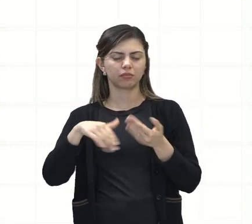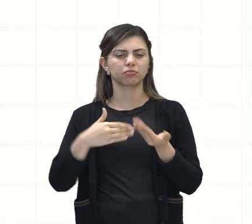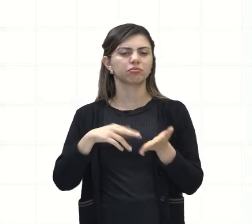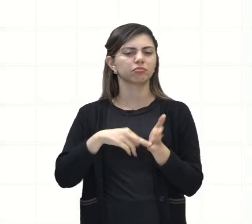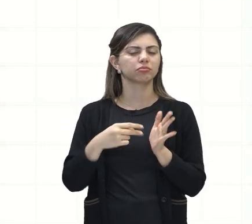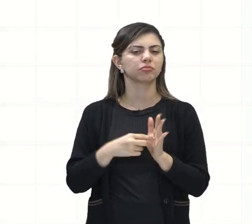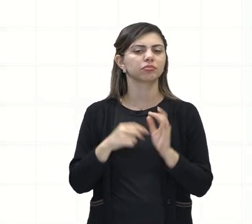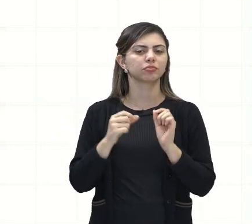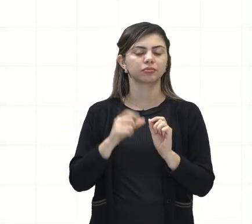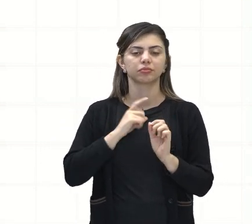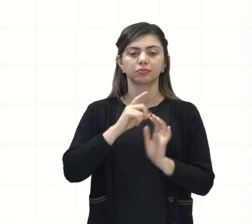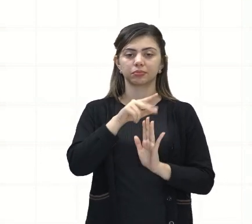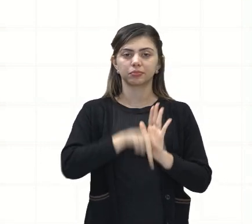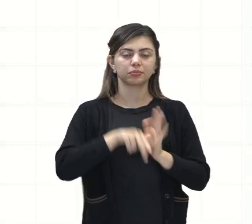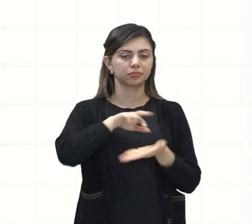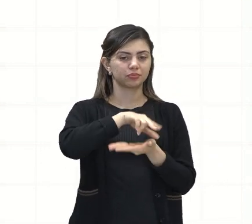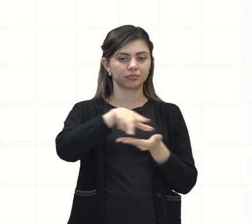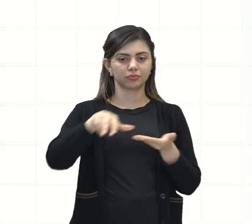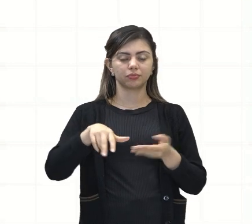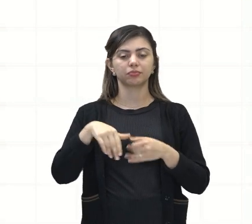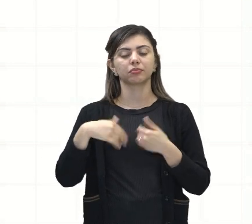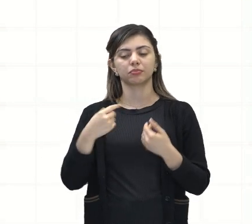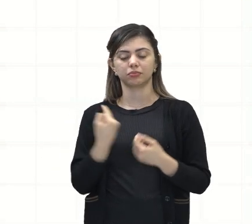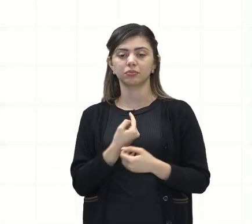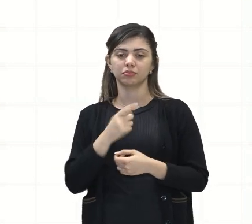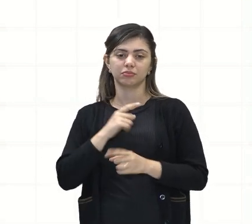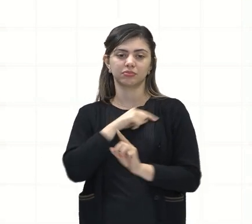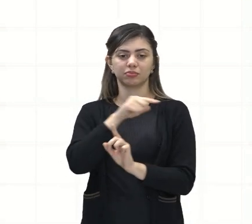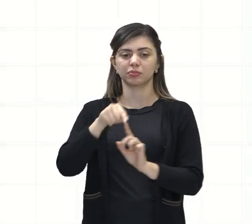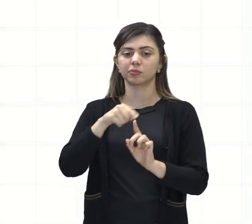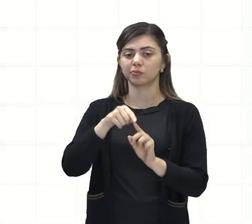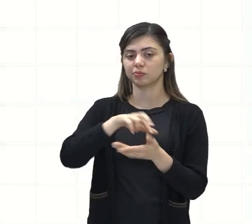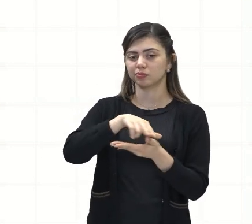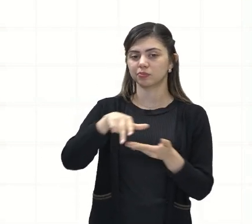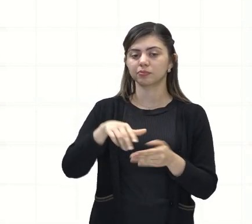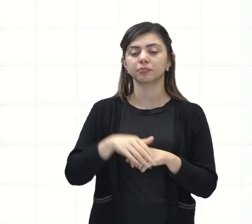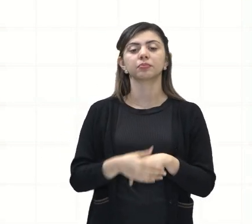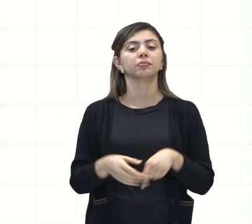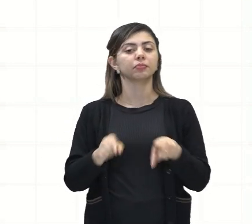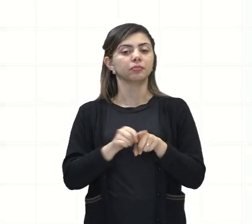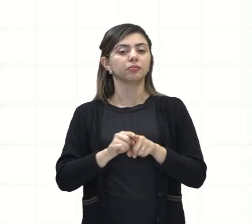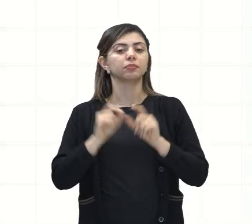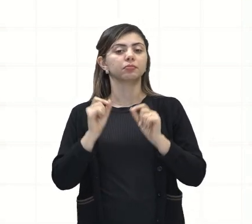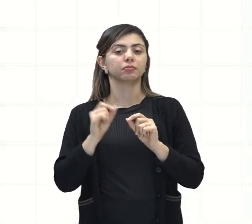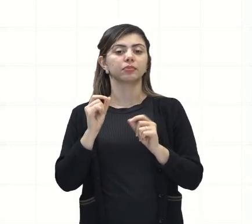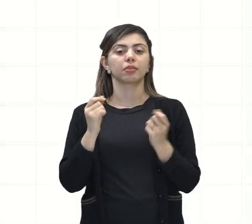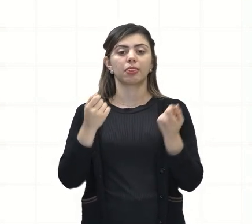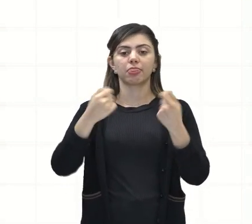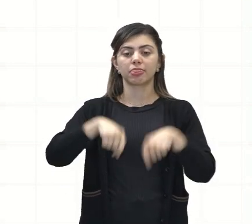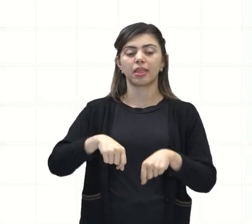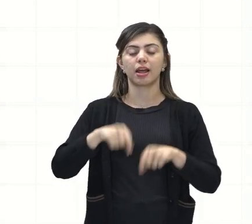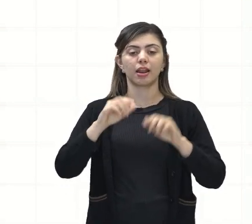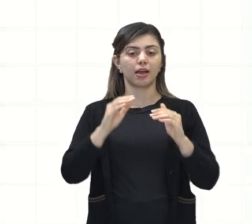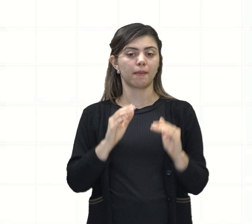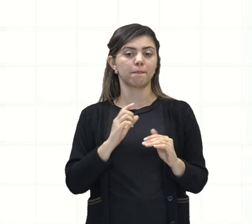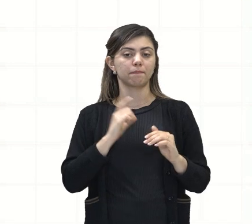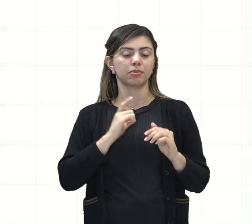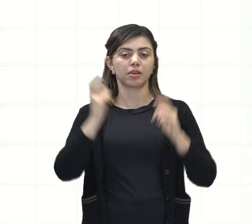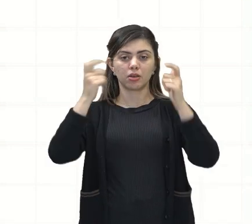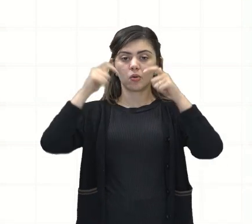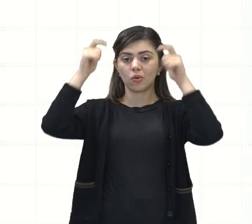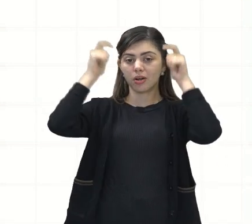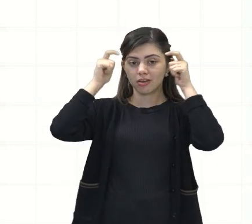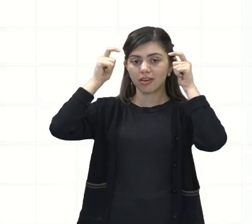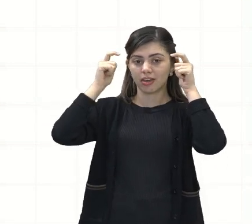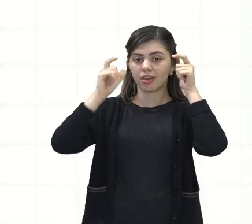são vários projetos e de interesses, assim como a sua ausência de autoridade monárquica,